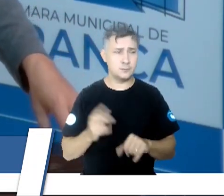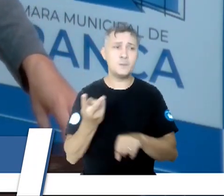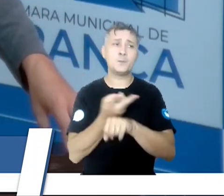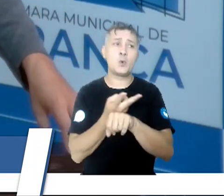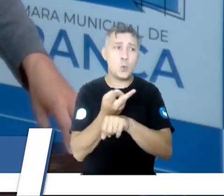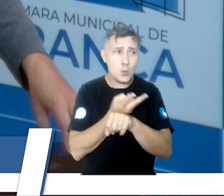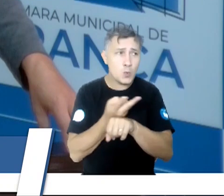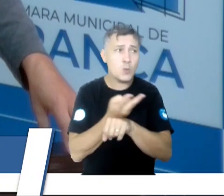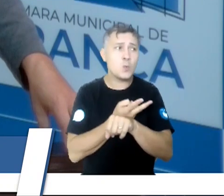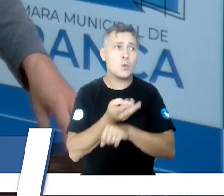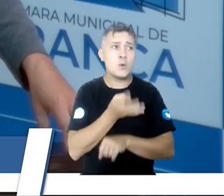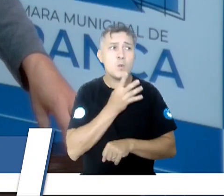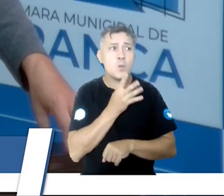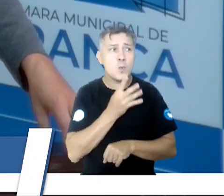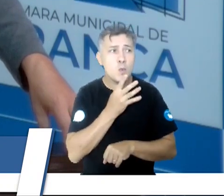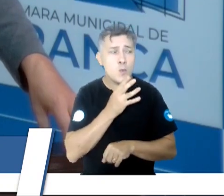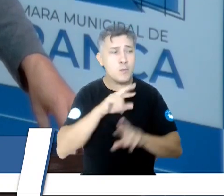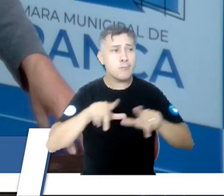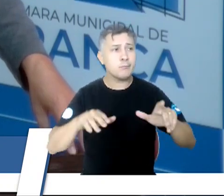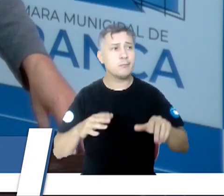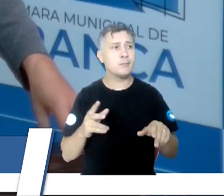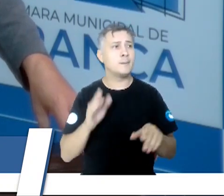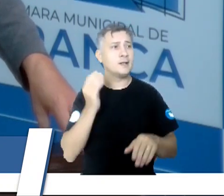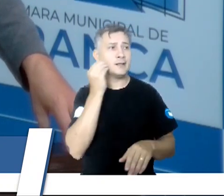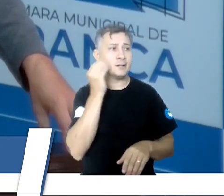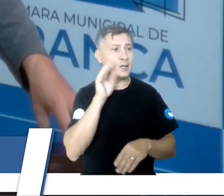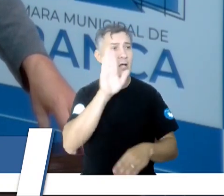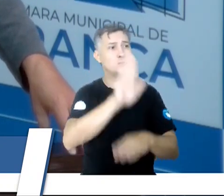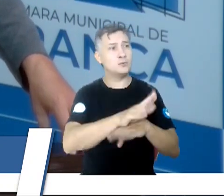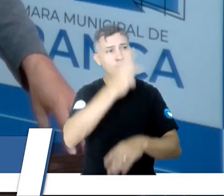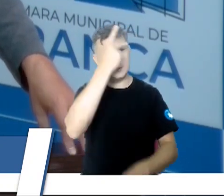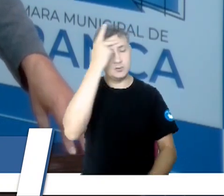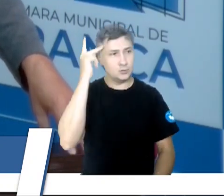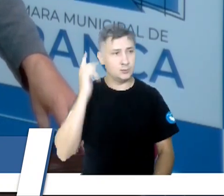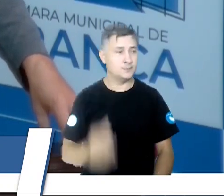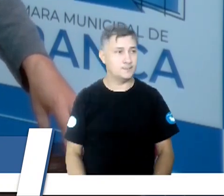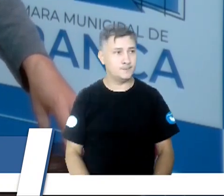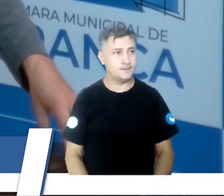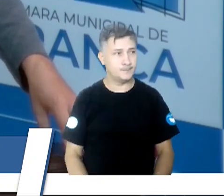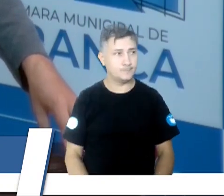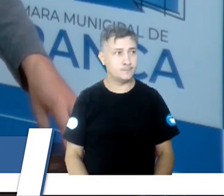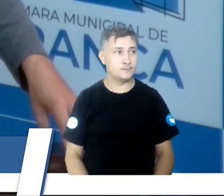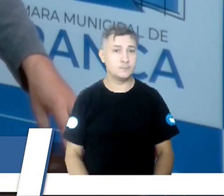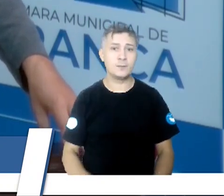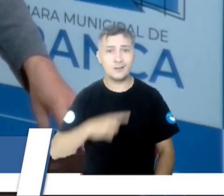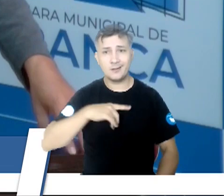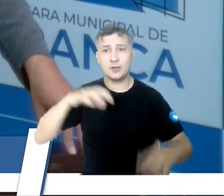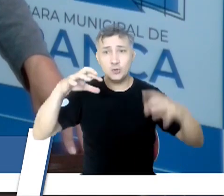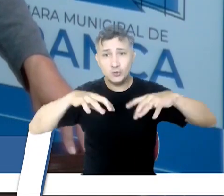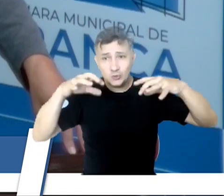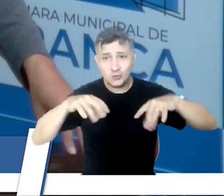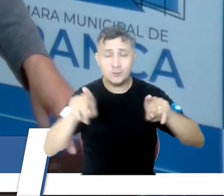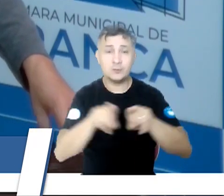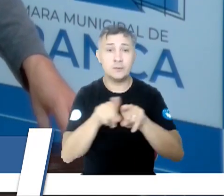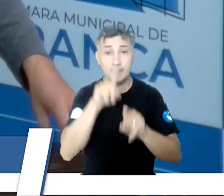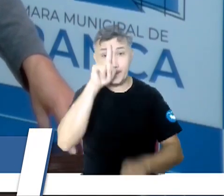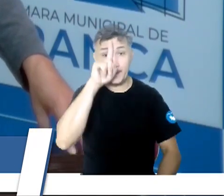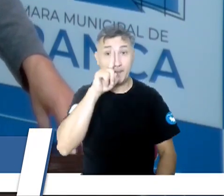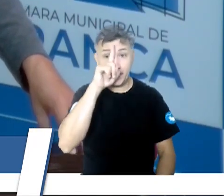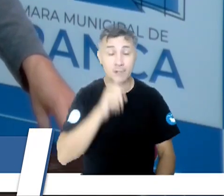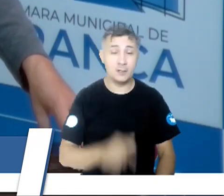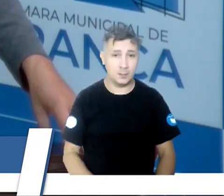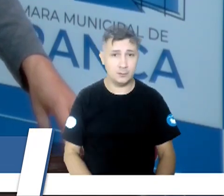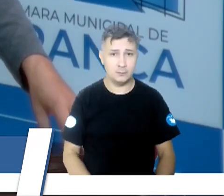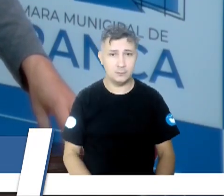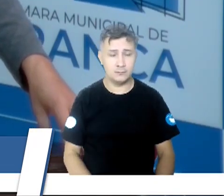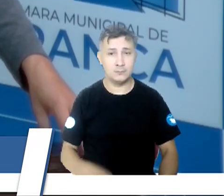para ajudar as pessoas, né? E com chuva, aumenta o risco de acidentes,